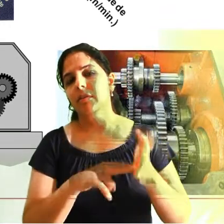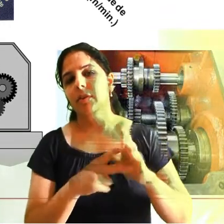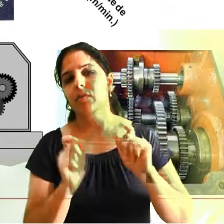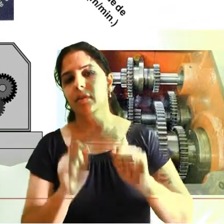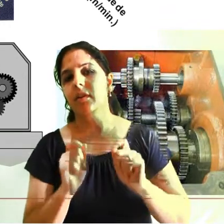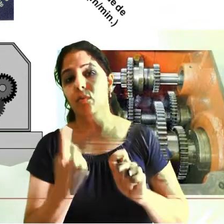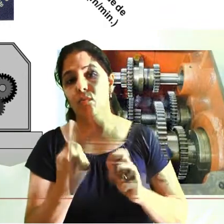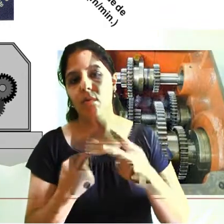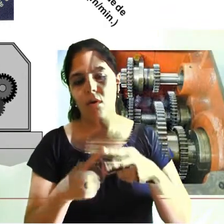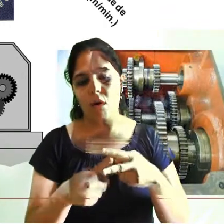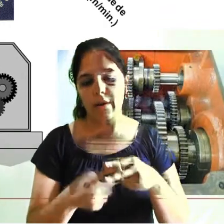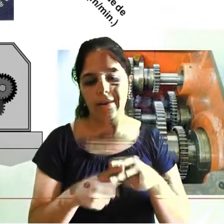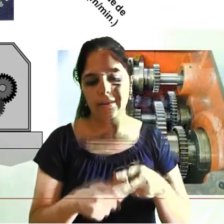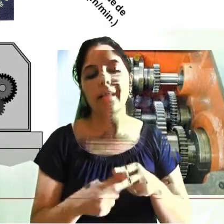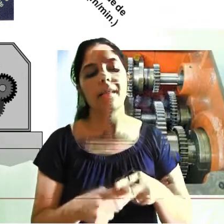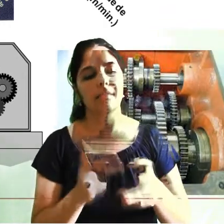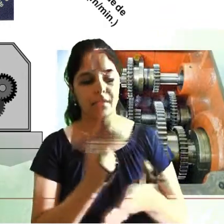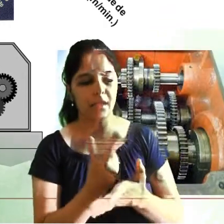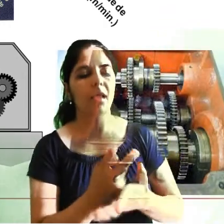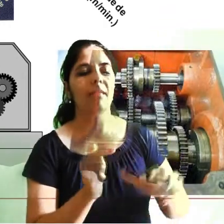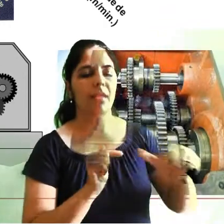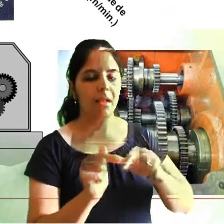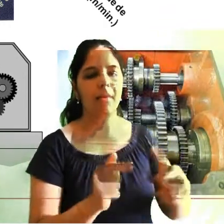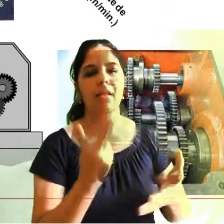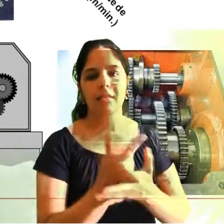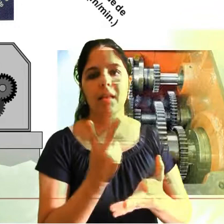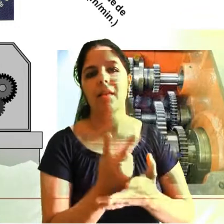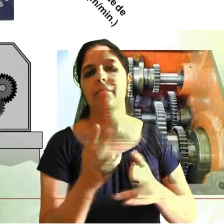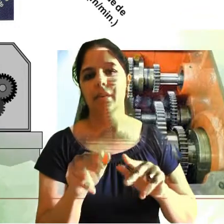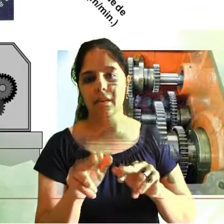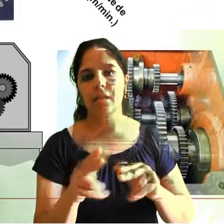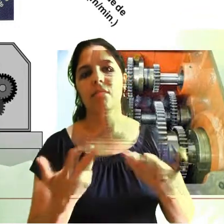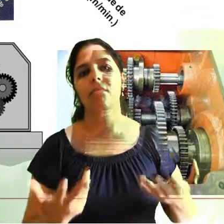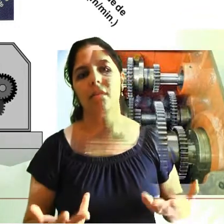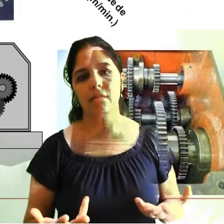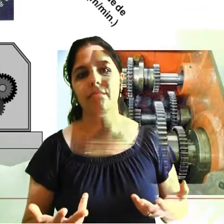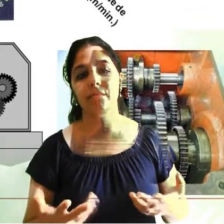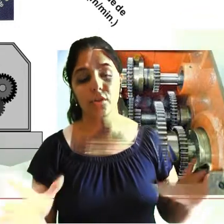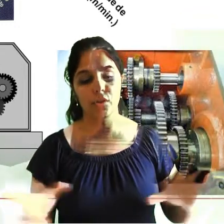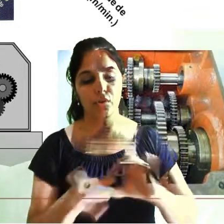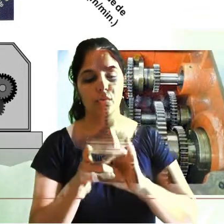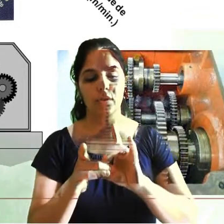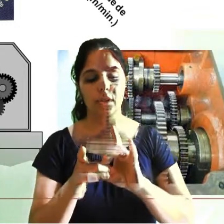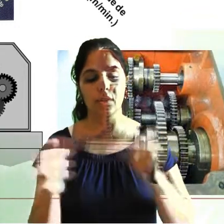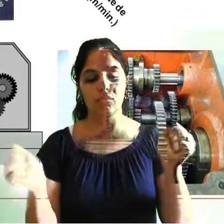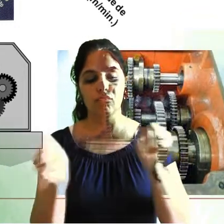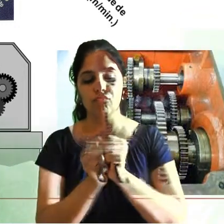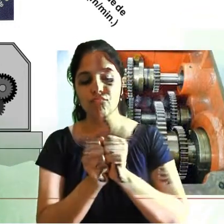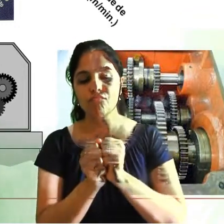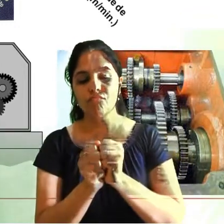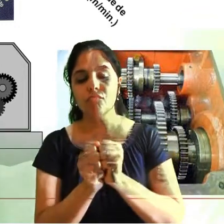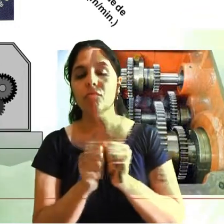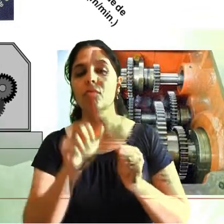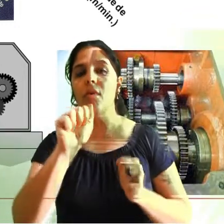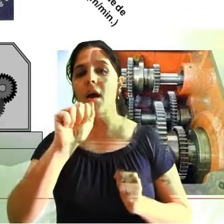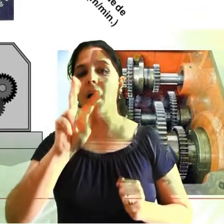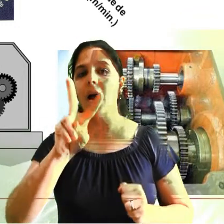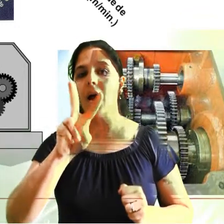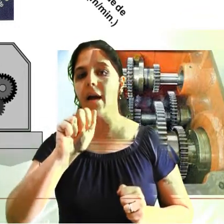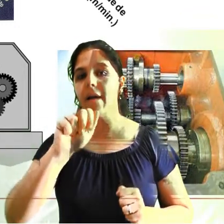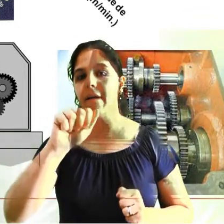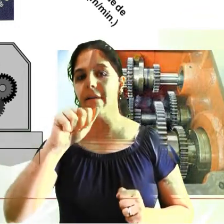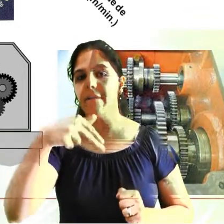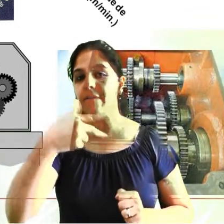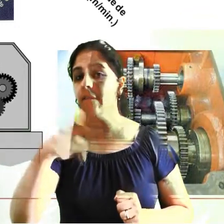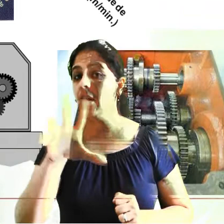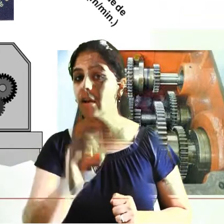vez ajustado, ele trabalha sempre naquela condição daquela posição, tá? E ele, juntando junto com o